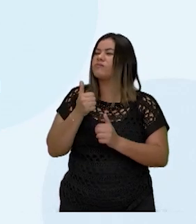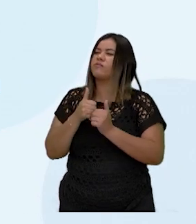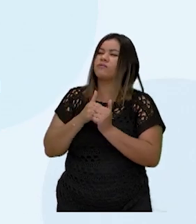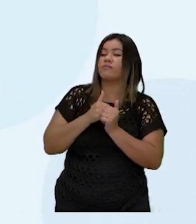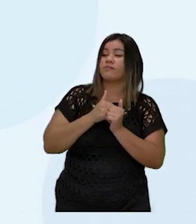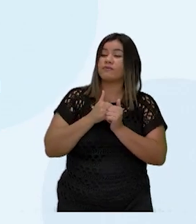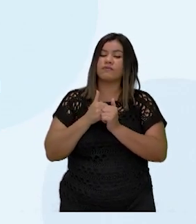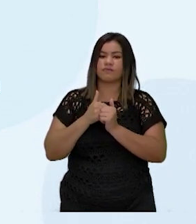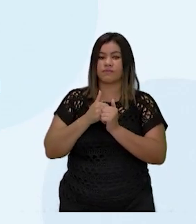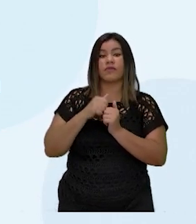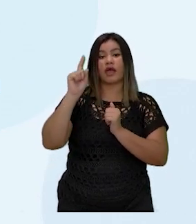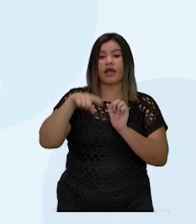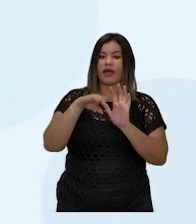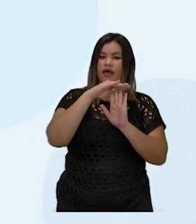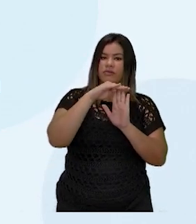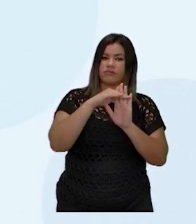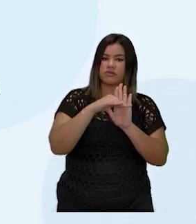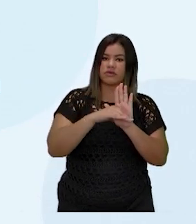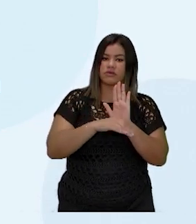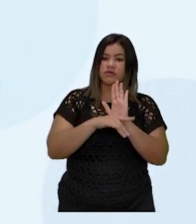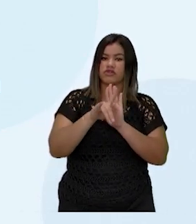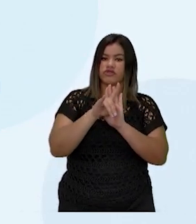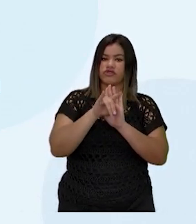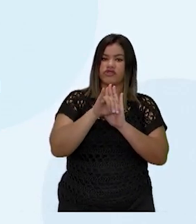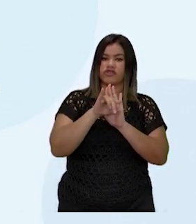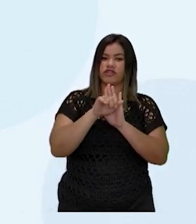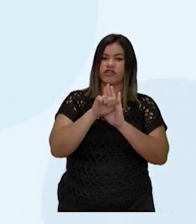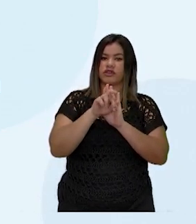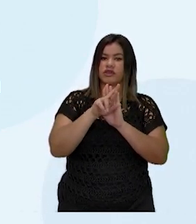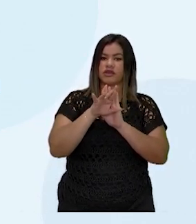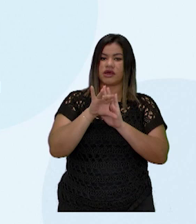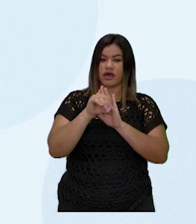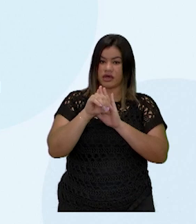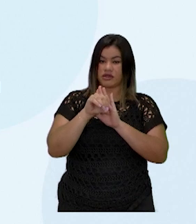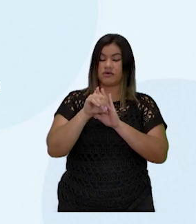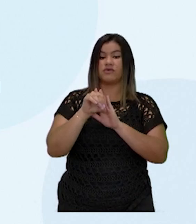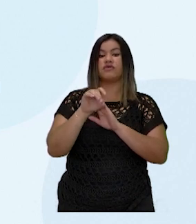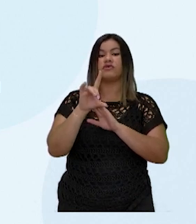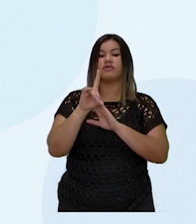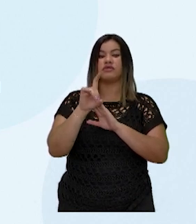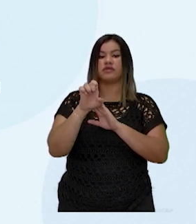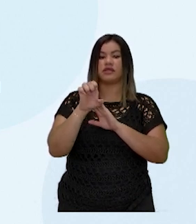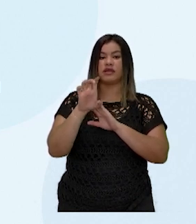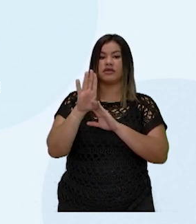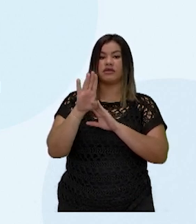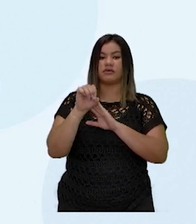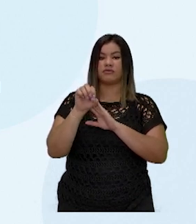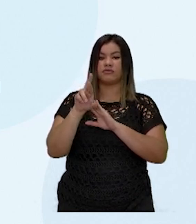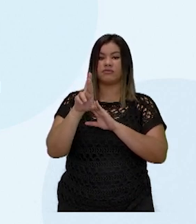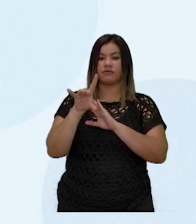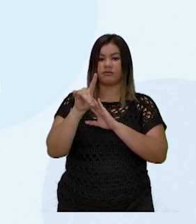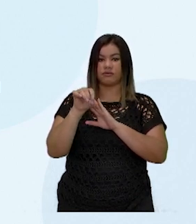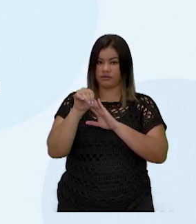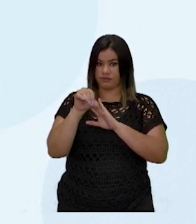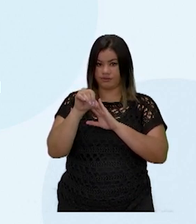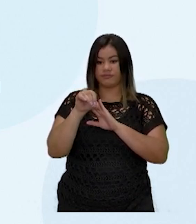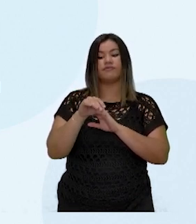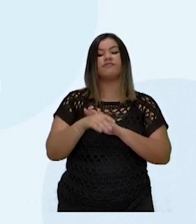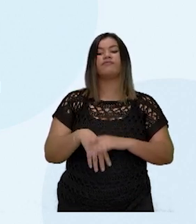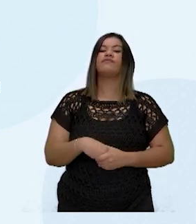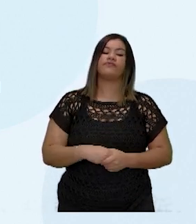essa unidade curricular. Será um desafio bem interessante e ele é muito mobilizador. A gente imagina